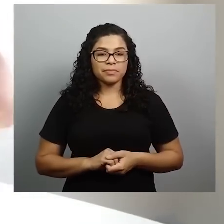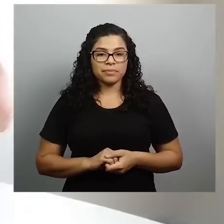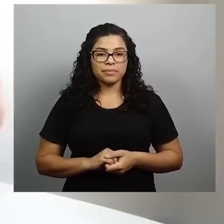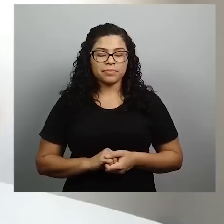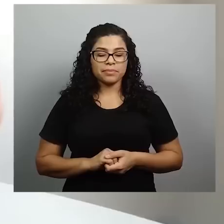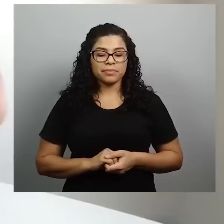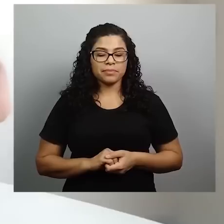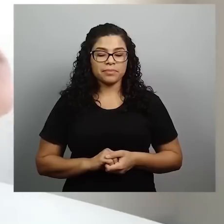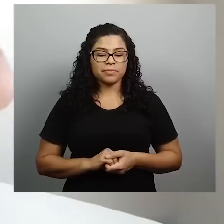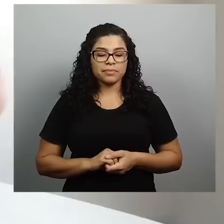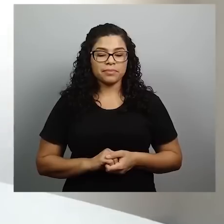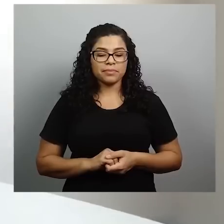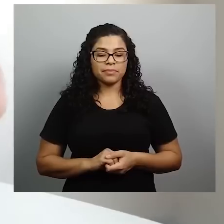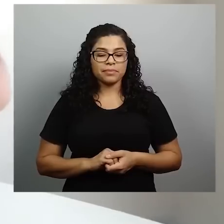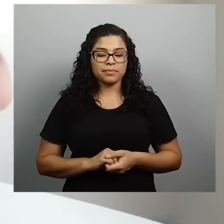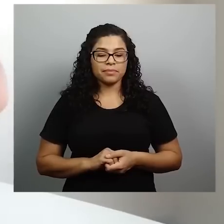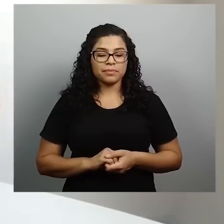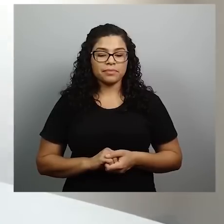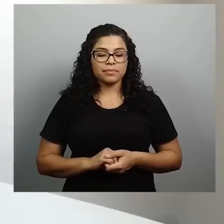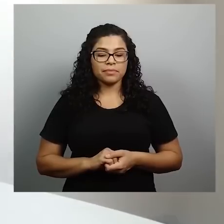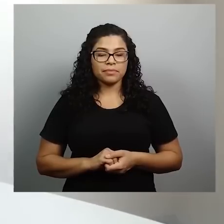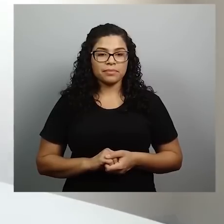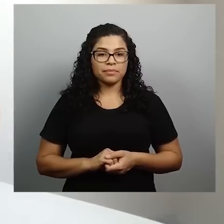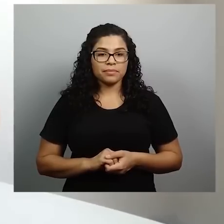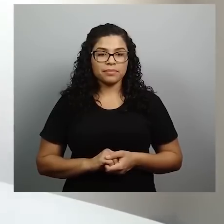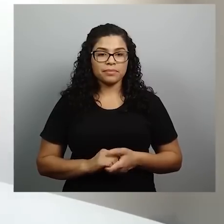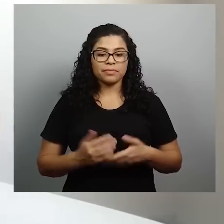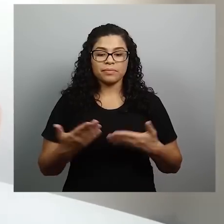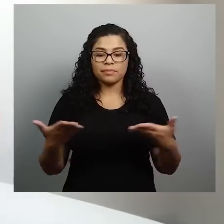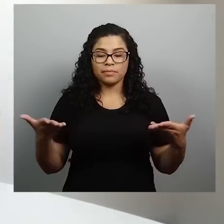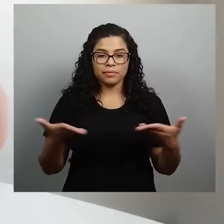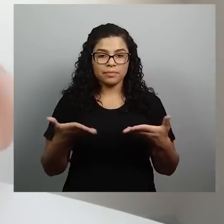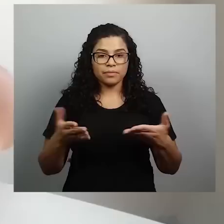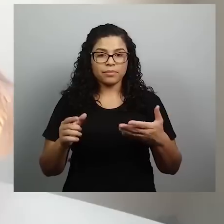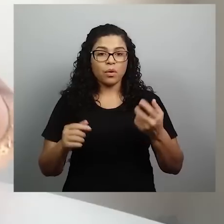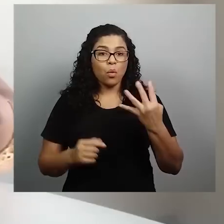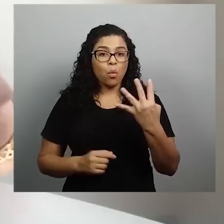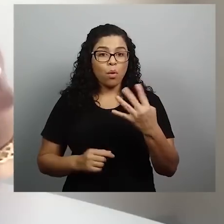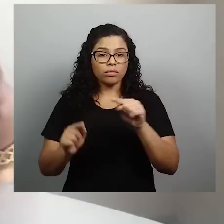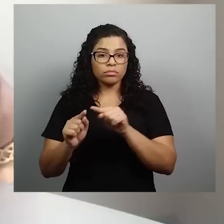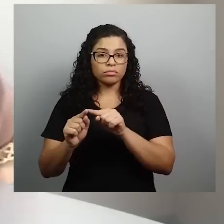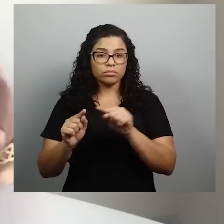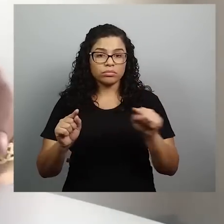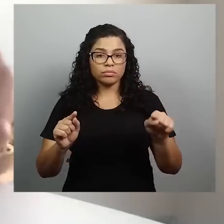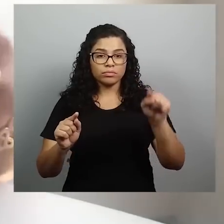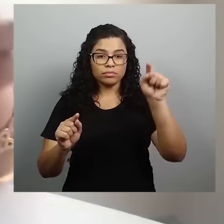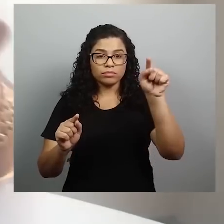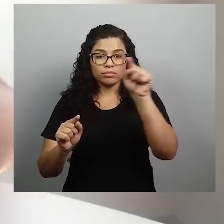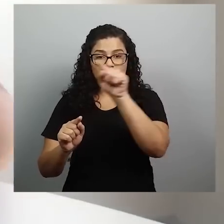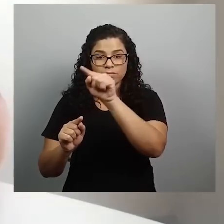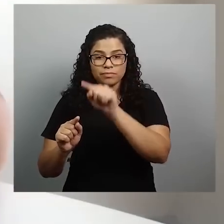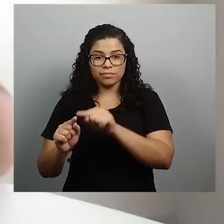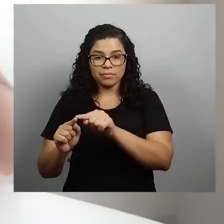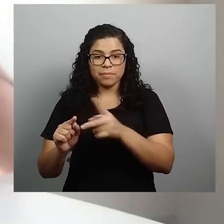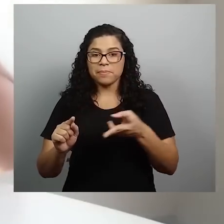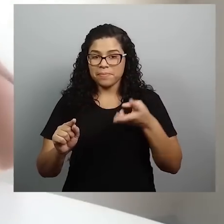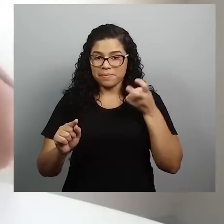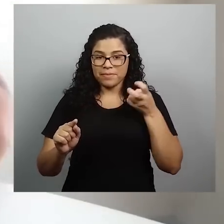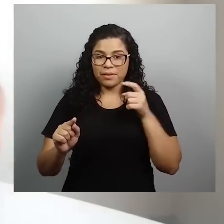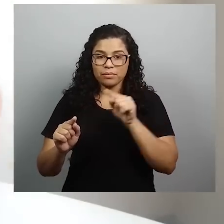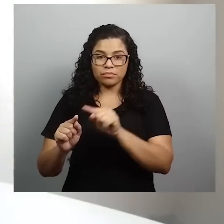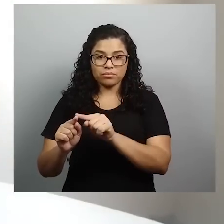vincar novamente para marcarmos os 4 lados,